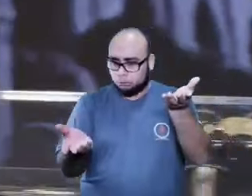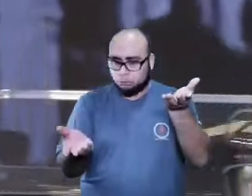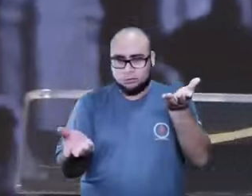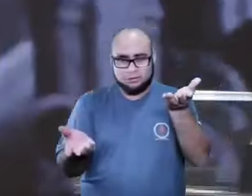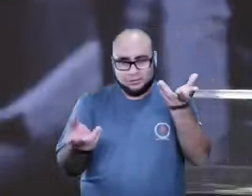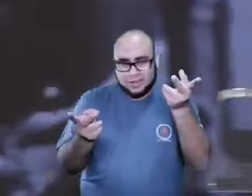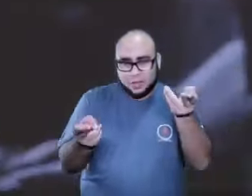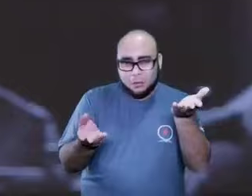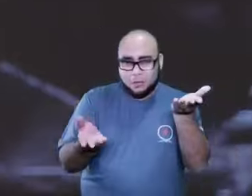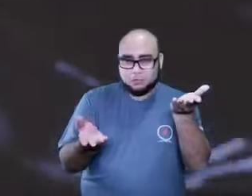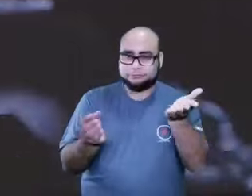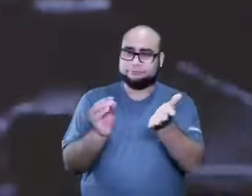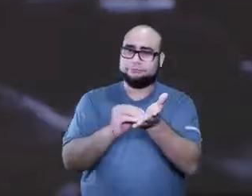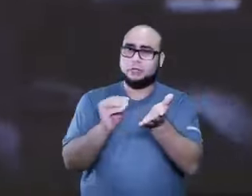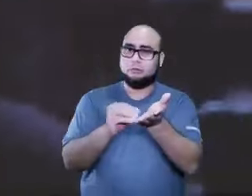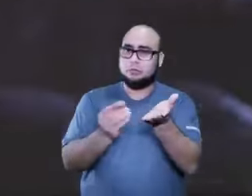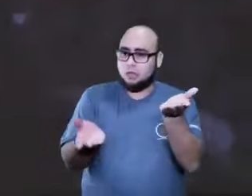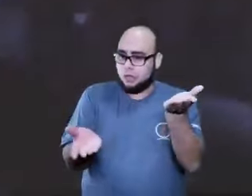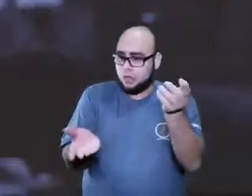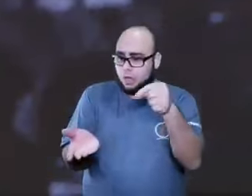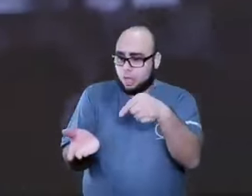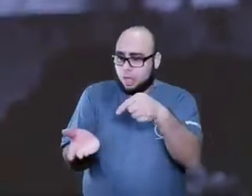está faltando.